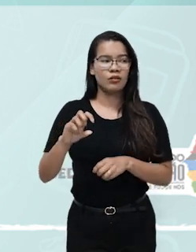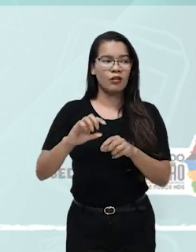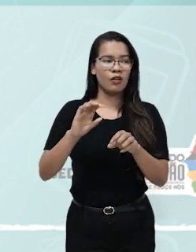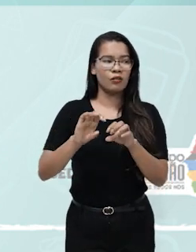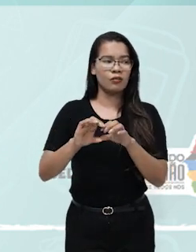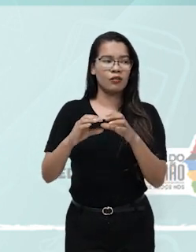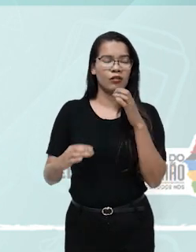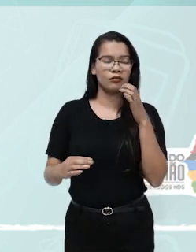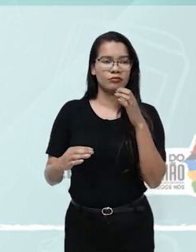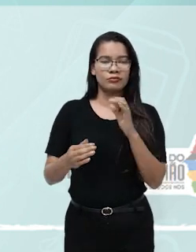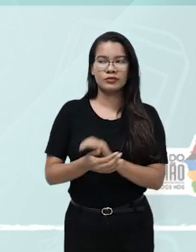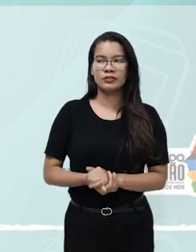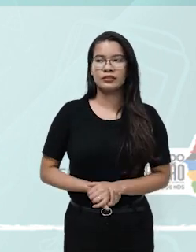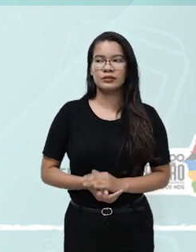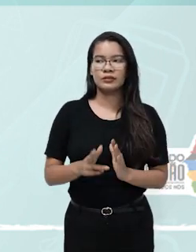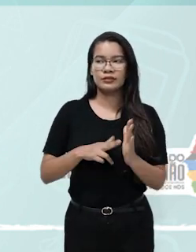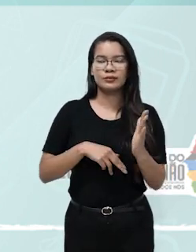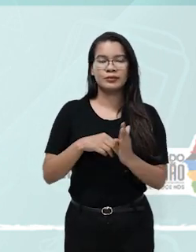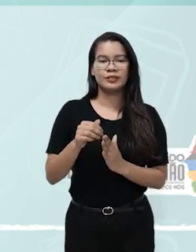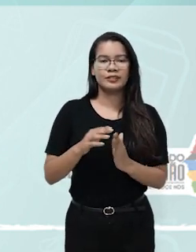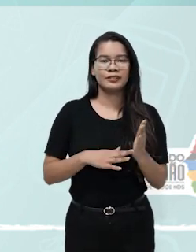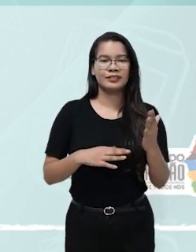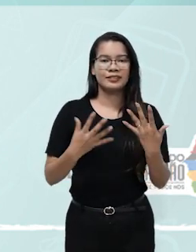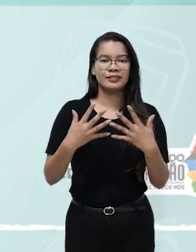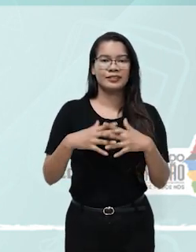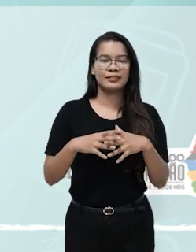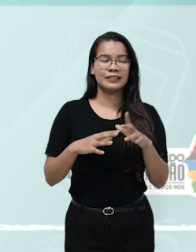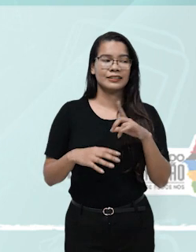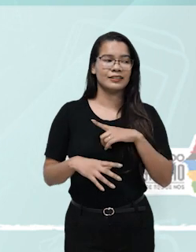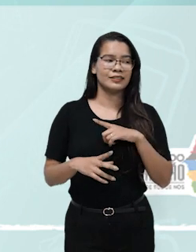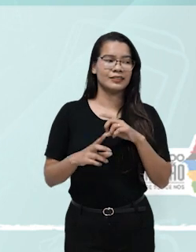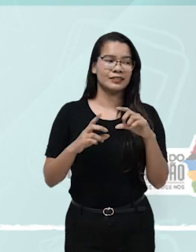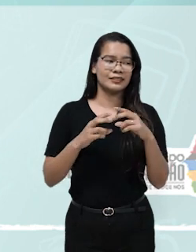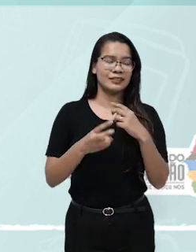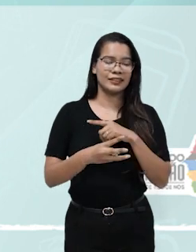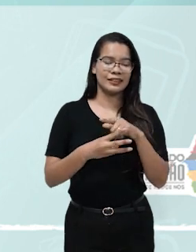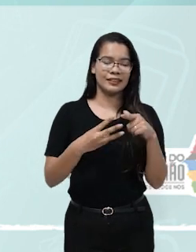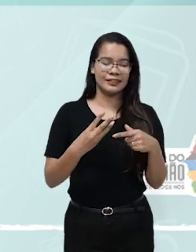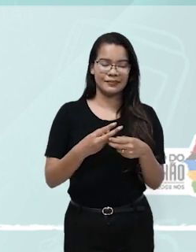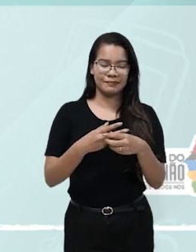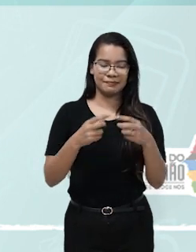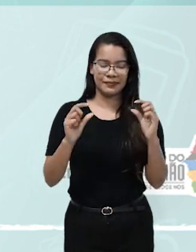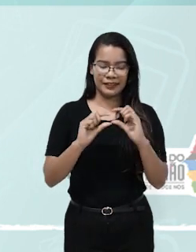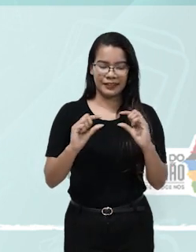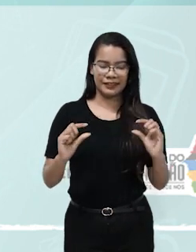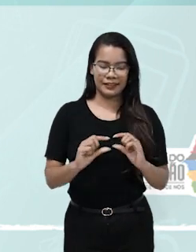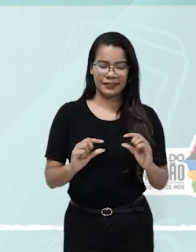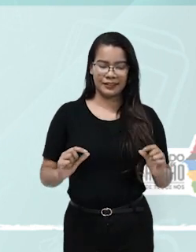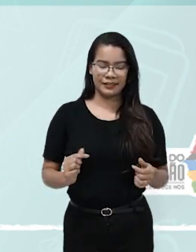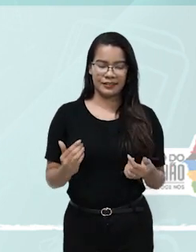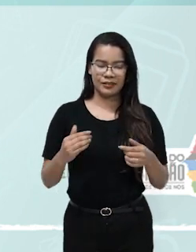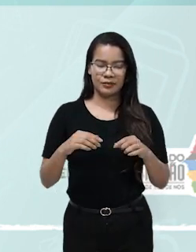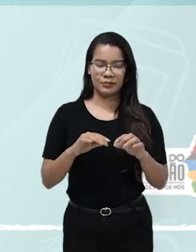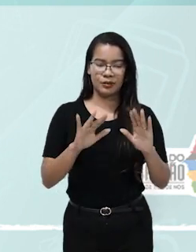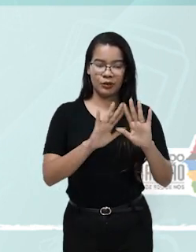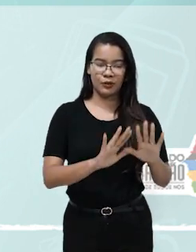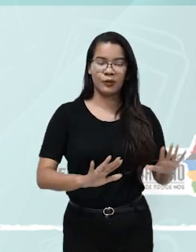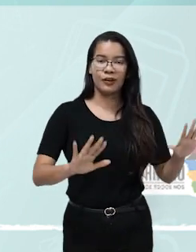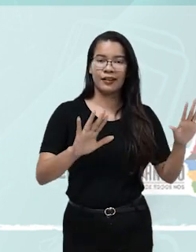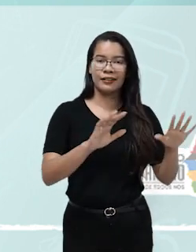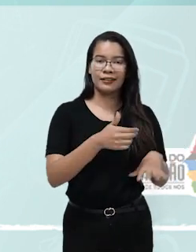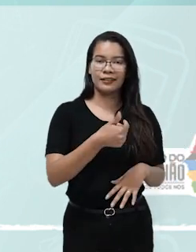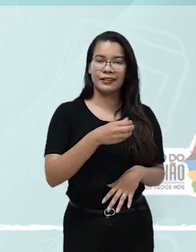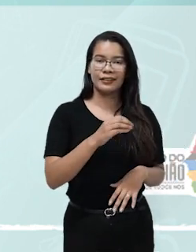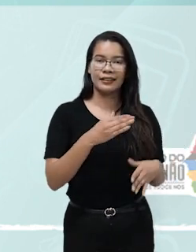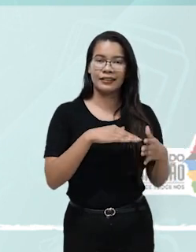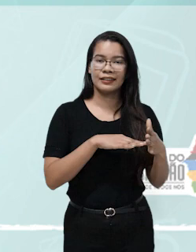Coloque a mistura no liquidificador, aí tudo bem. Aí tem o terceiro parágrafo: leve ao micro-ondas por 10 a 12 minutos, enfim. Eu tenho um comando. Eu